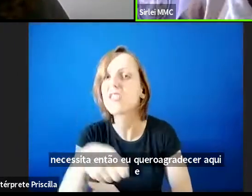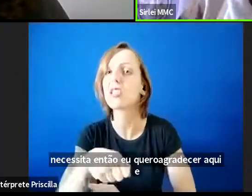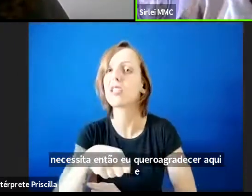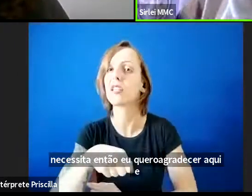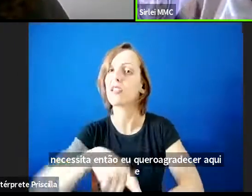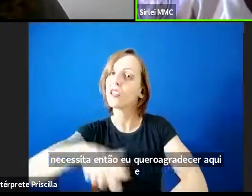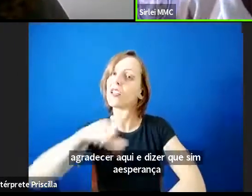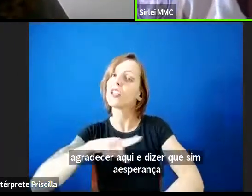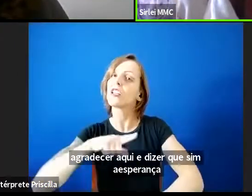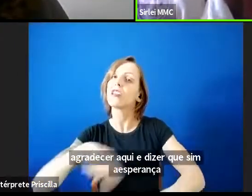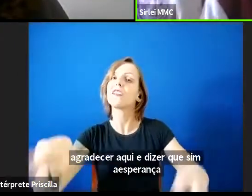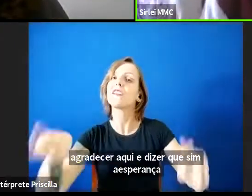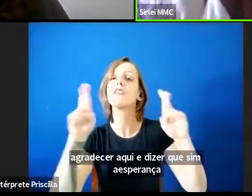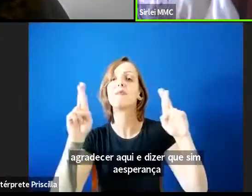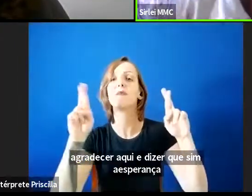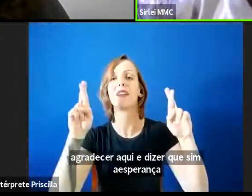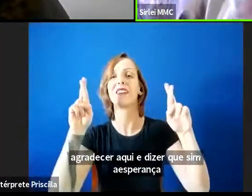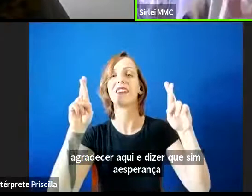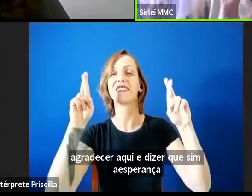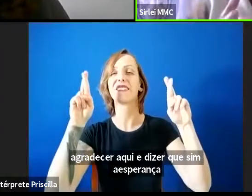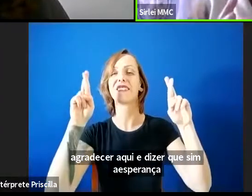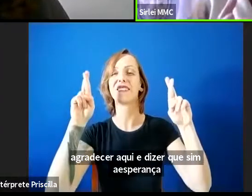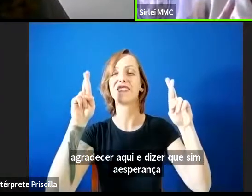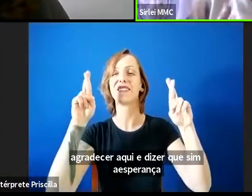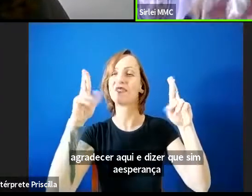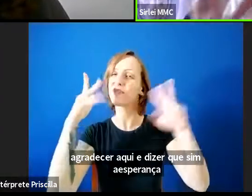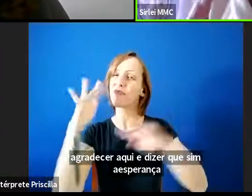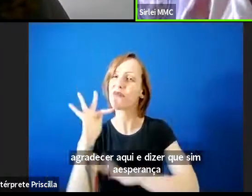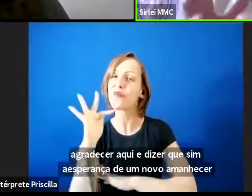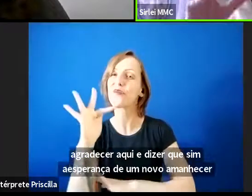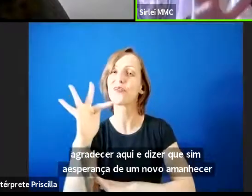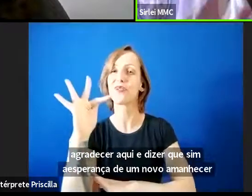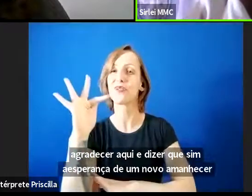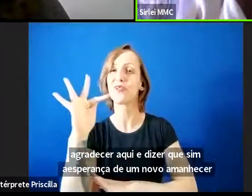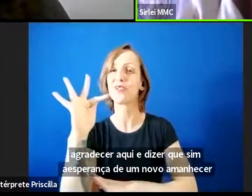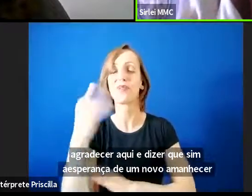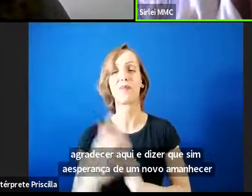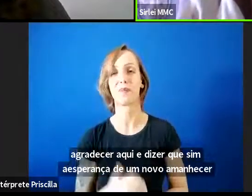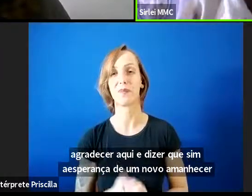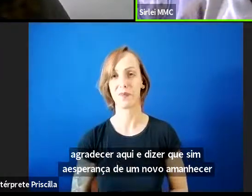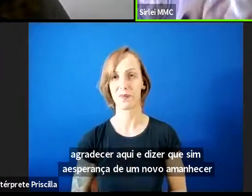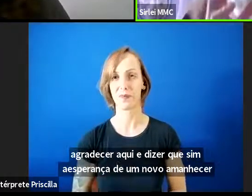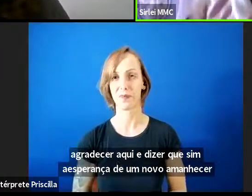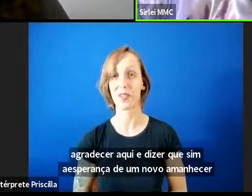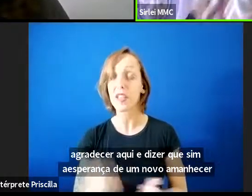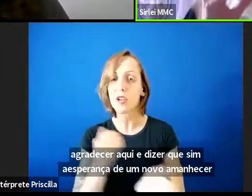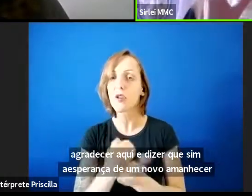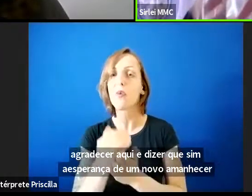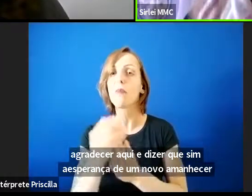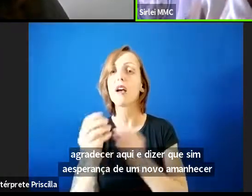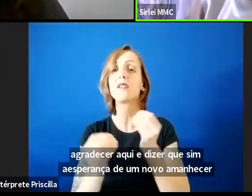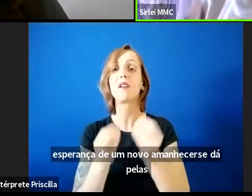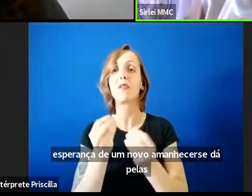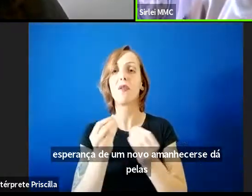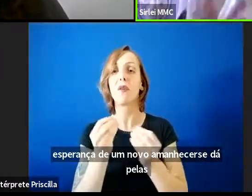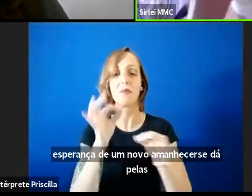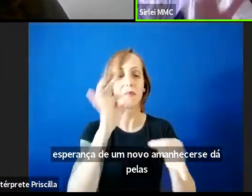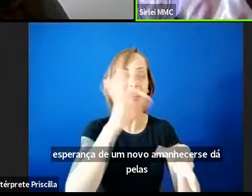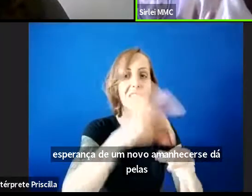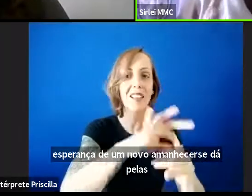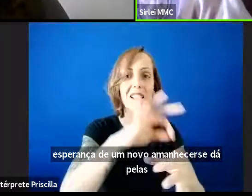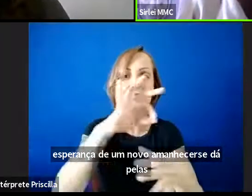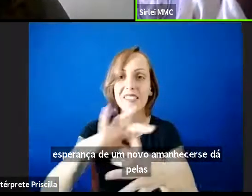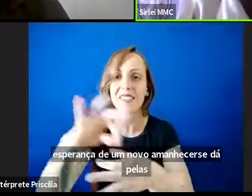um novo amanhecer se dá pelas sementes. O dia que a humanidade